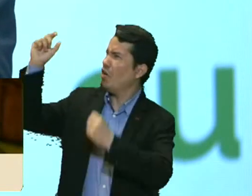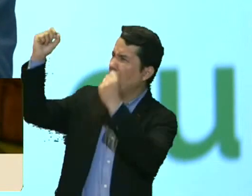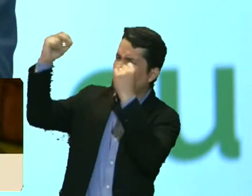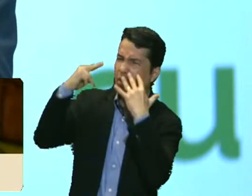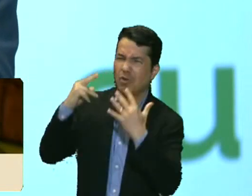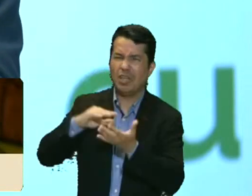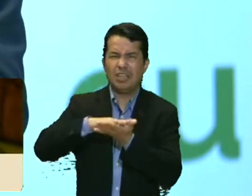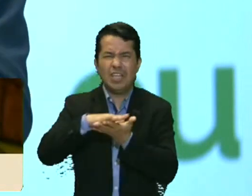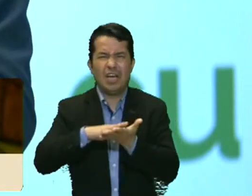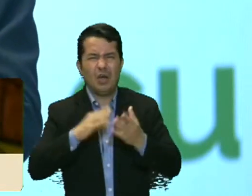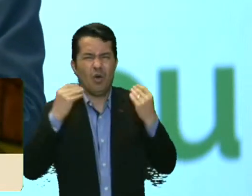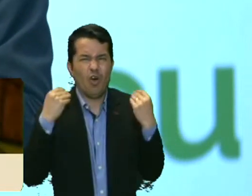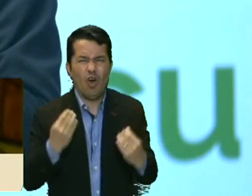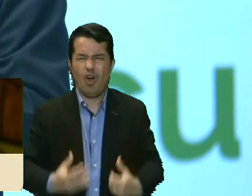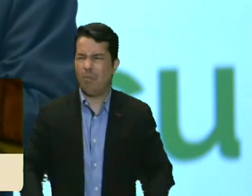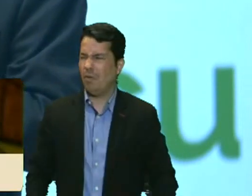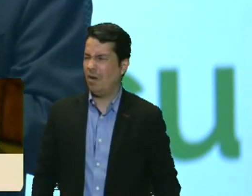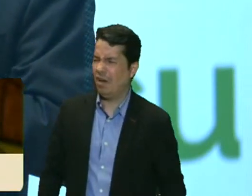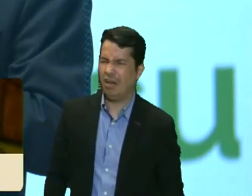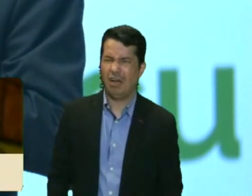murmurar.